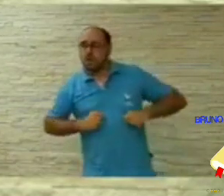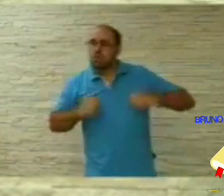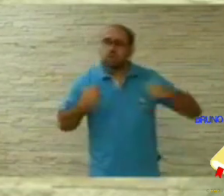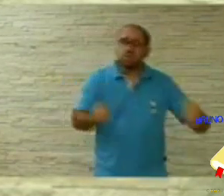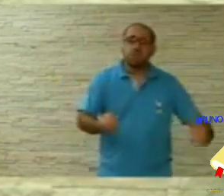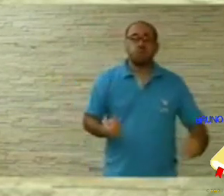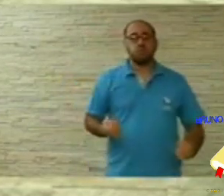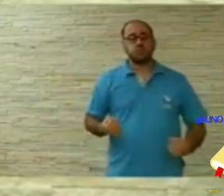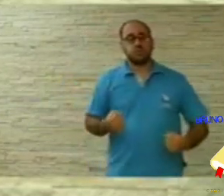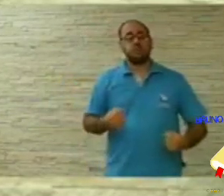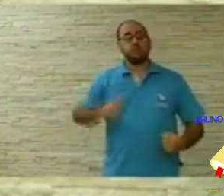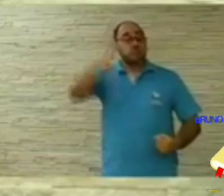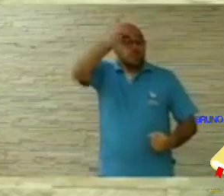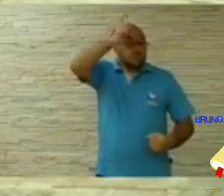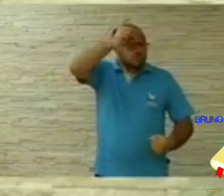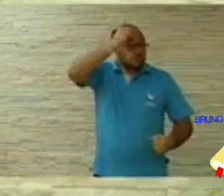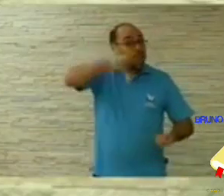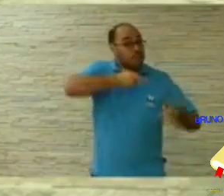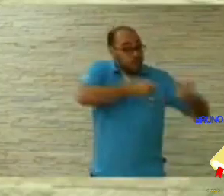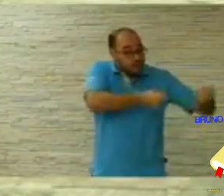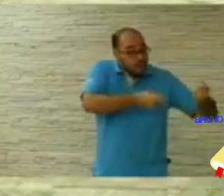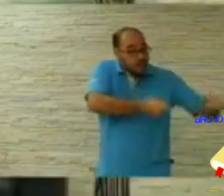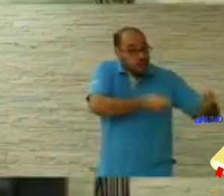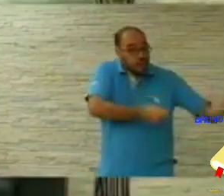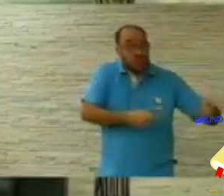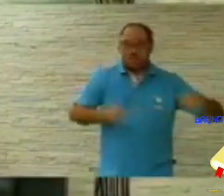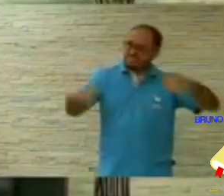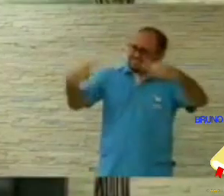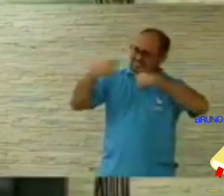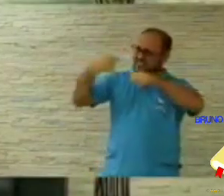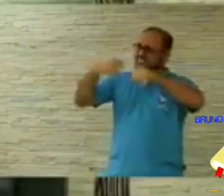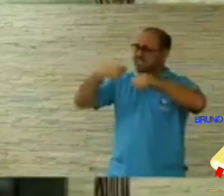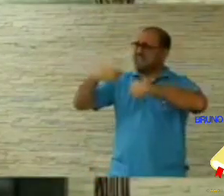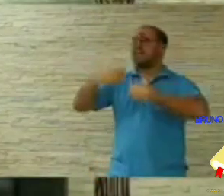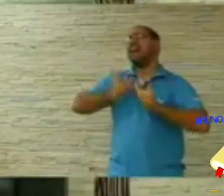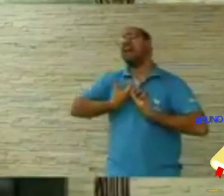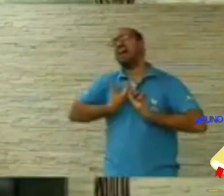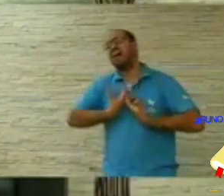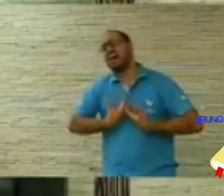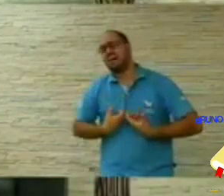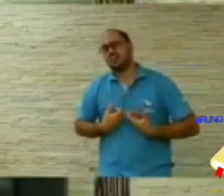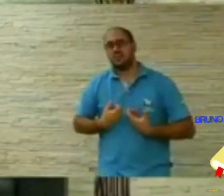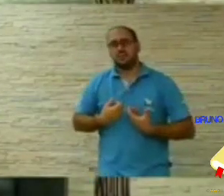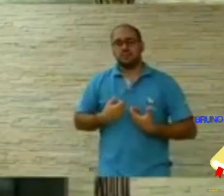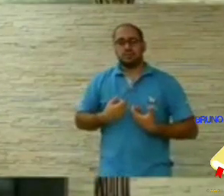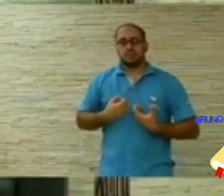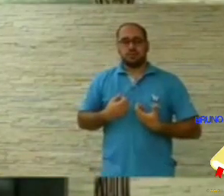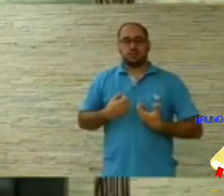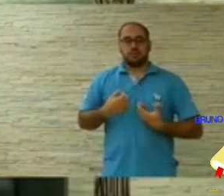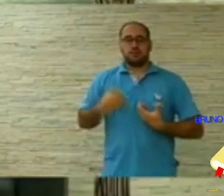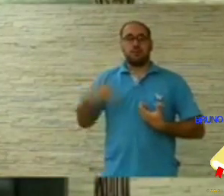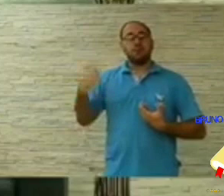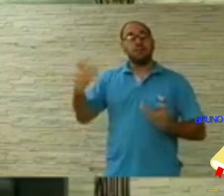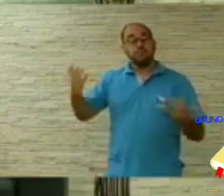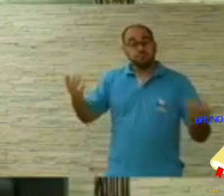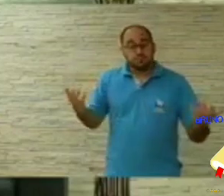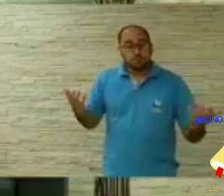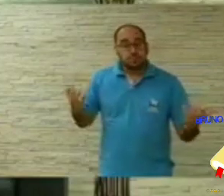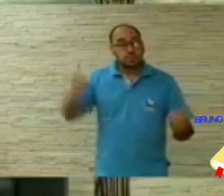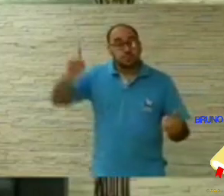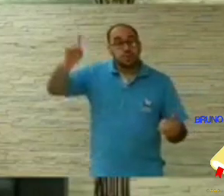pecado, que o diabo promove. Mas a Bíblia promete que ele também ergue você e tira você do monte de lixo.